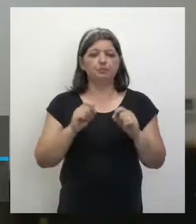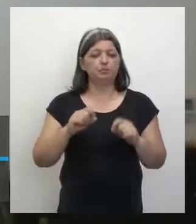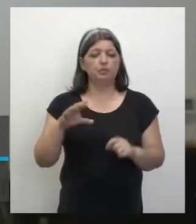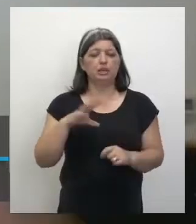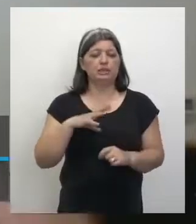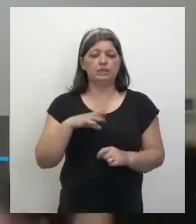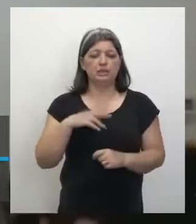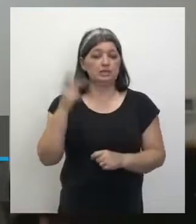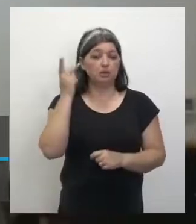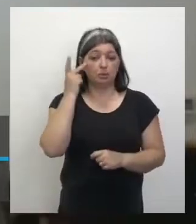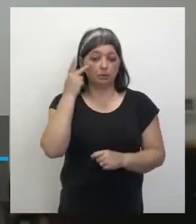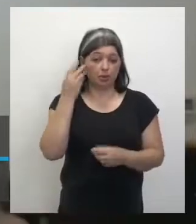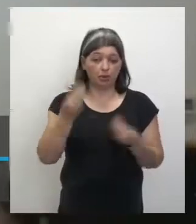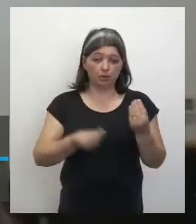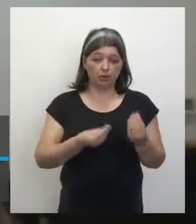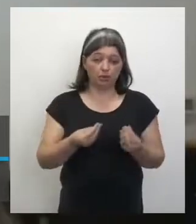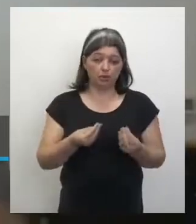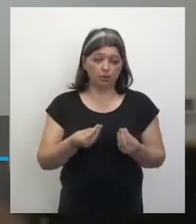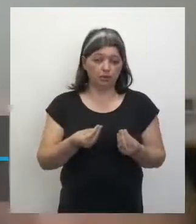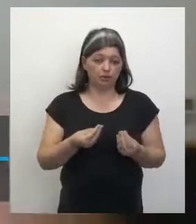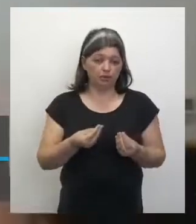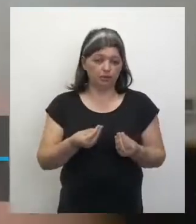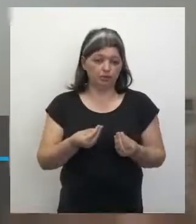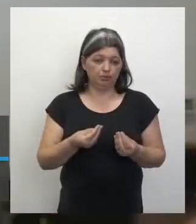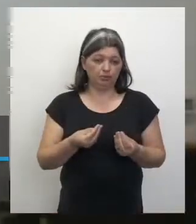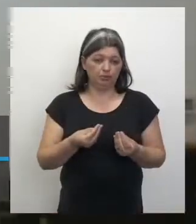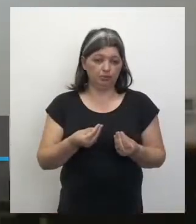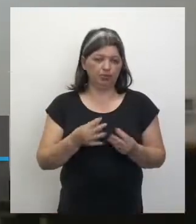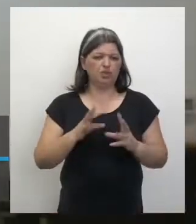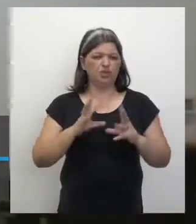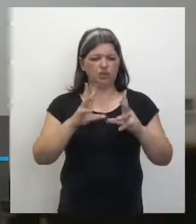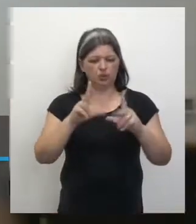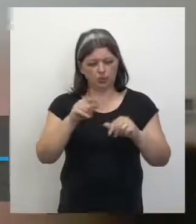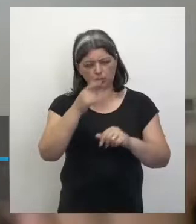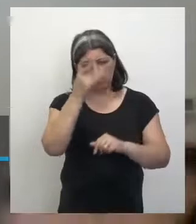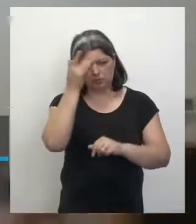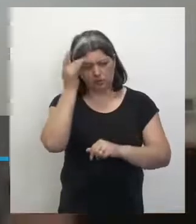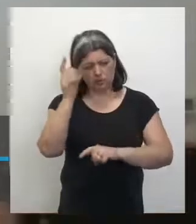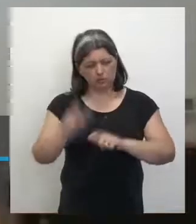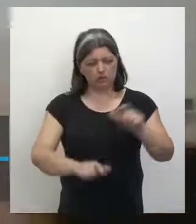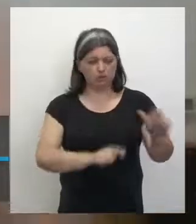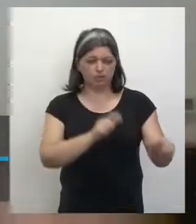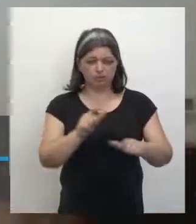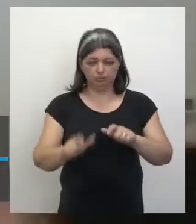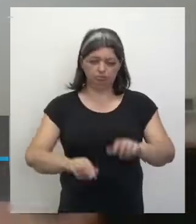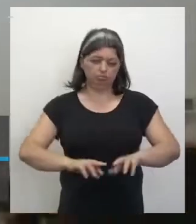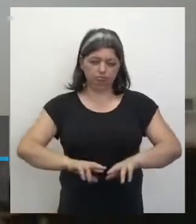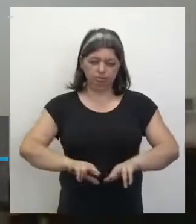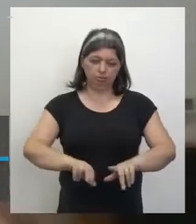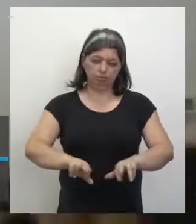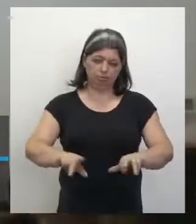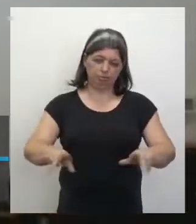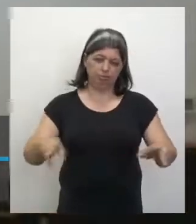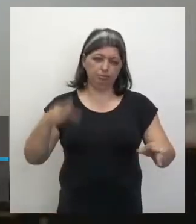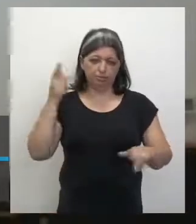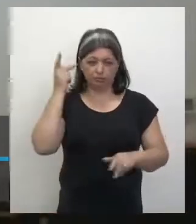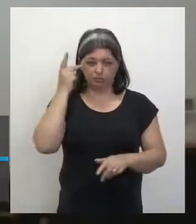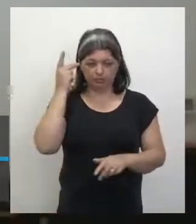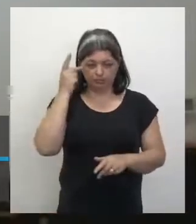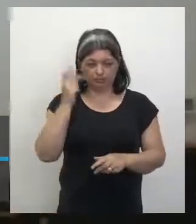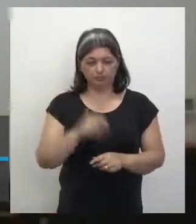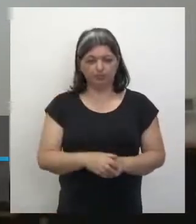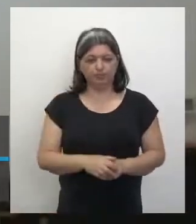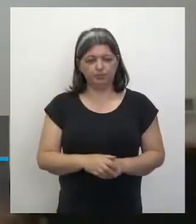Paulo, onde vocês vê, né, onde todos os paulistanos convivem com essas diversidades culturais, né? E